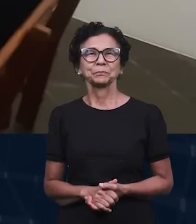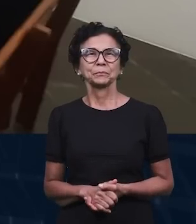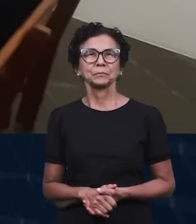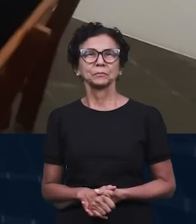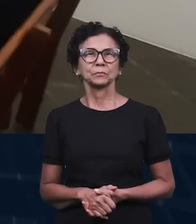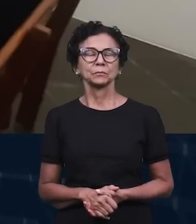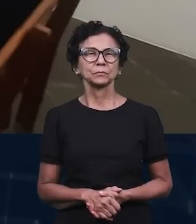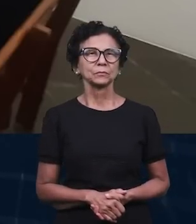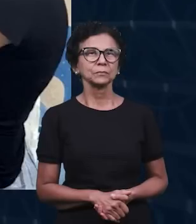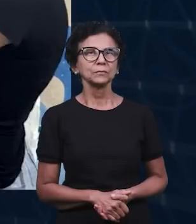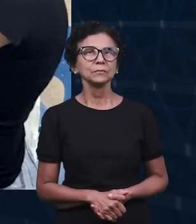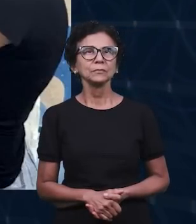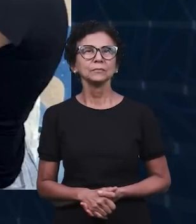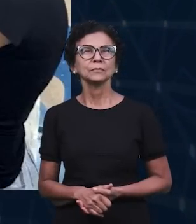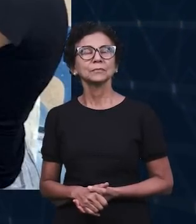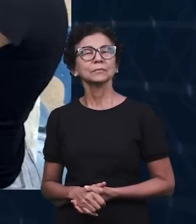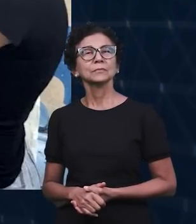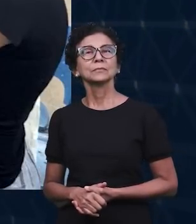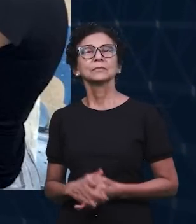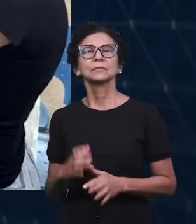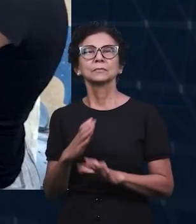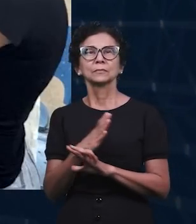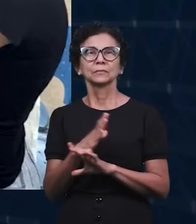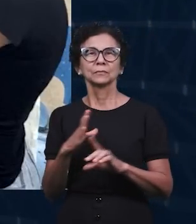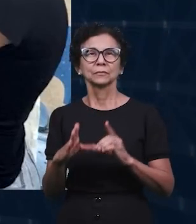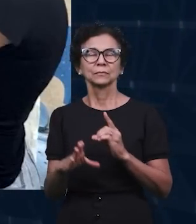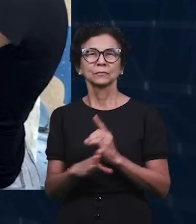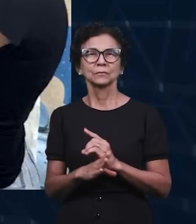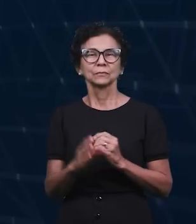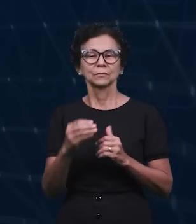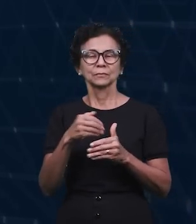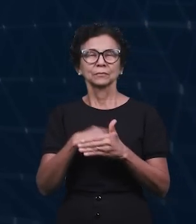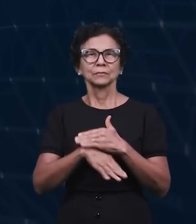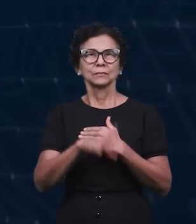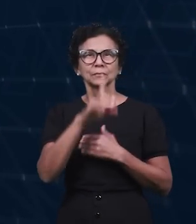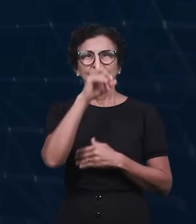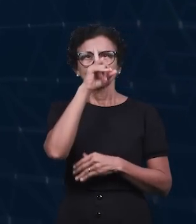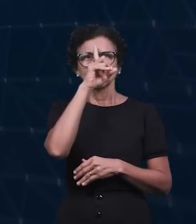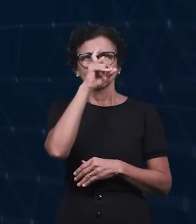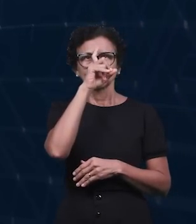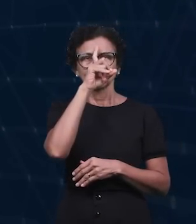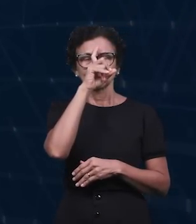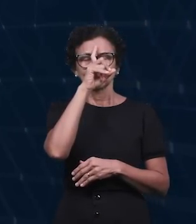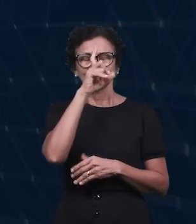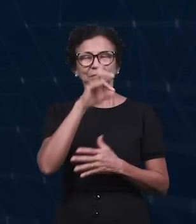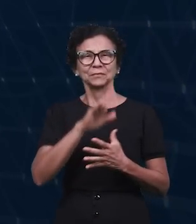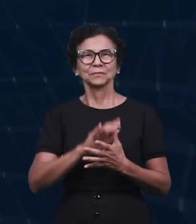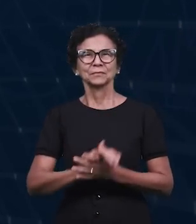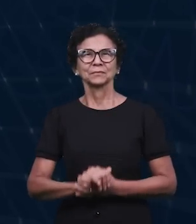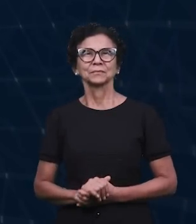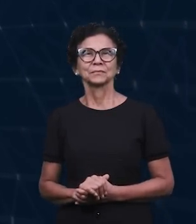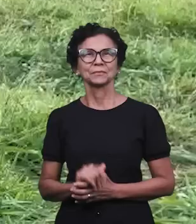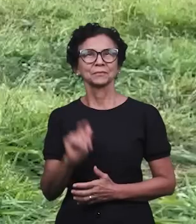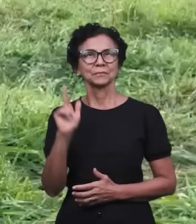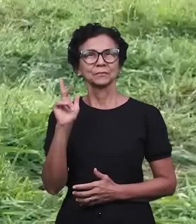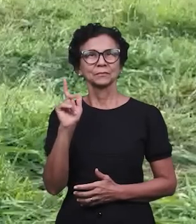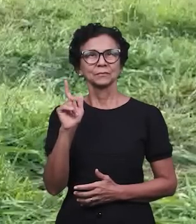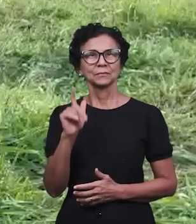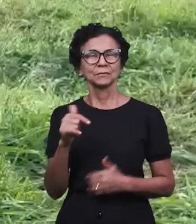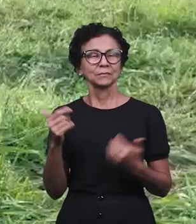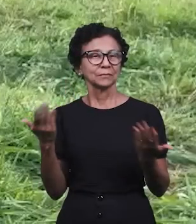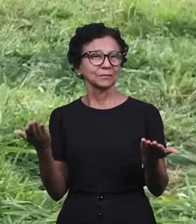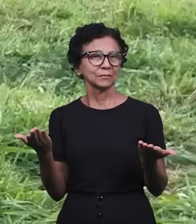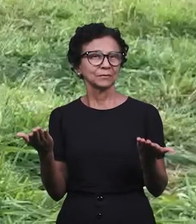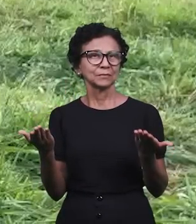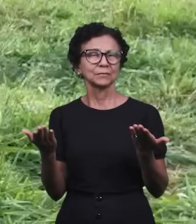Minas Gerais. Fotos de um culto realizado no Hospital Regional da Microrregião 2 de Governador Valadares. E esta